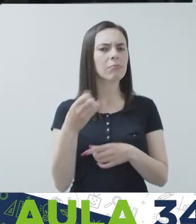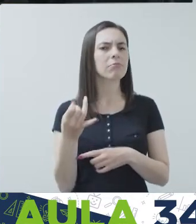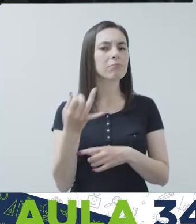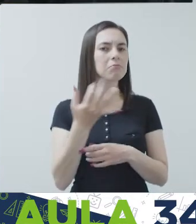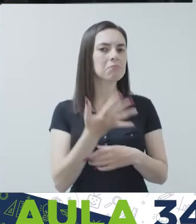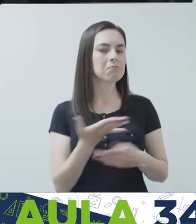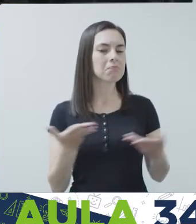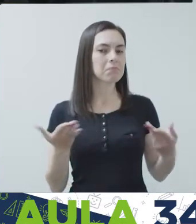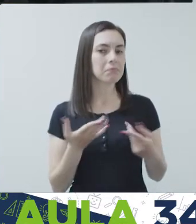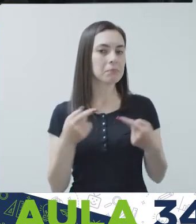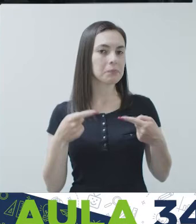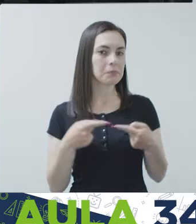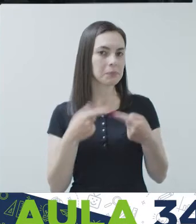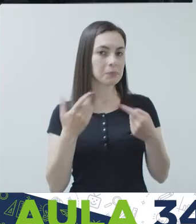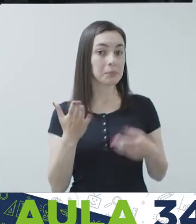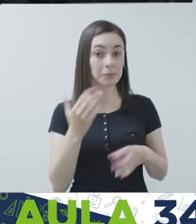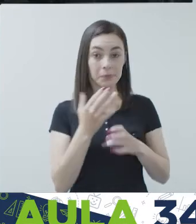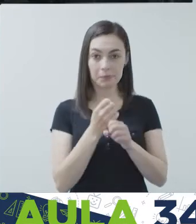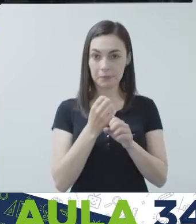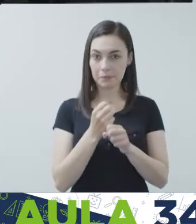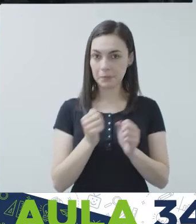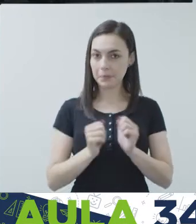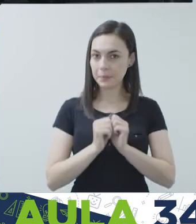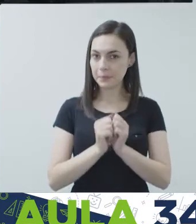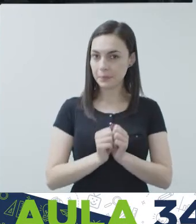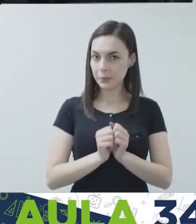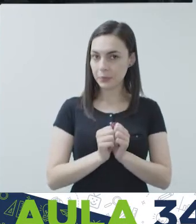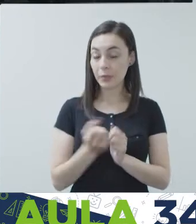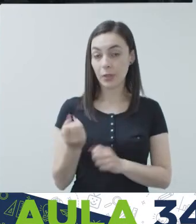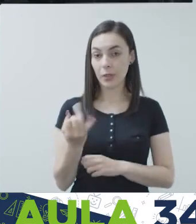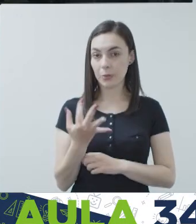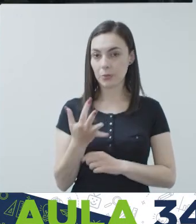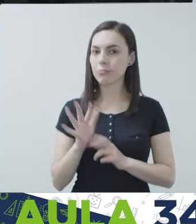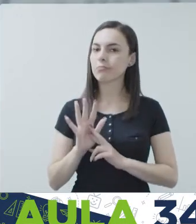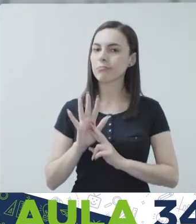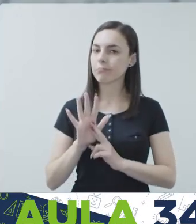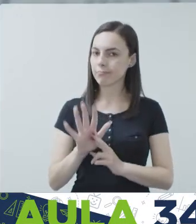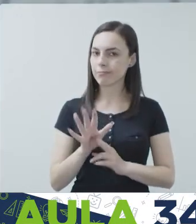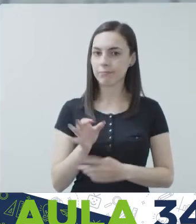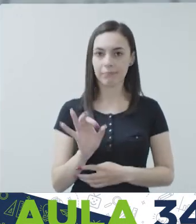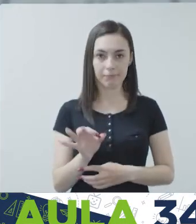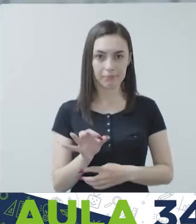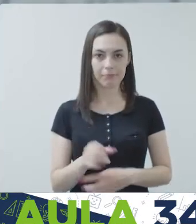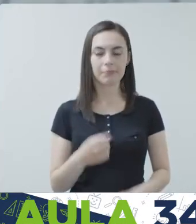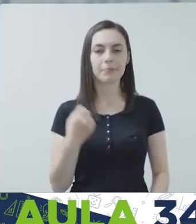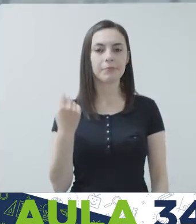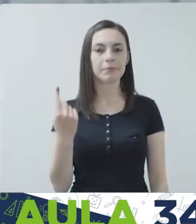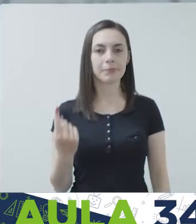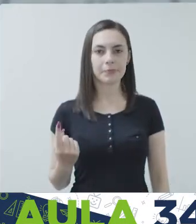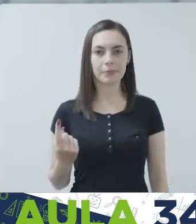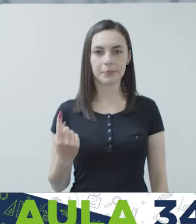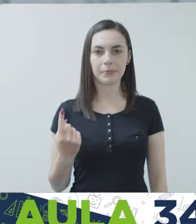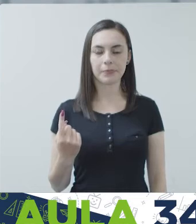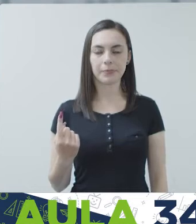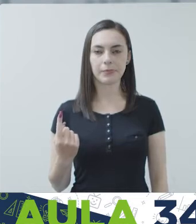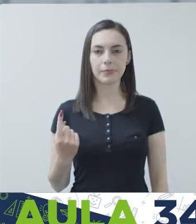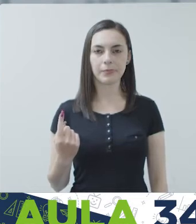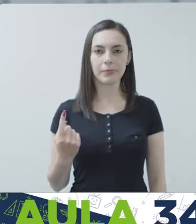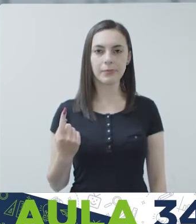agora? Vamos contar juntos? É a quantidade que ele representa, não é mesmo? Uma,